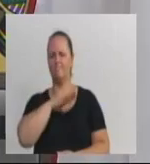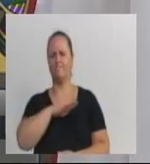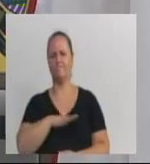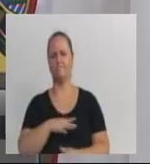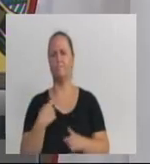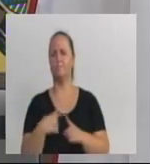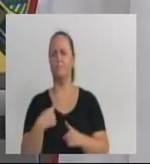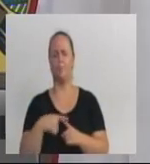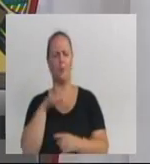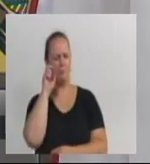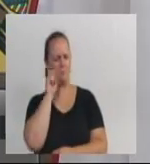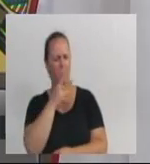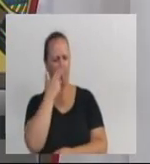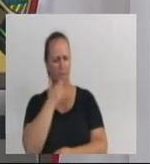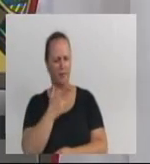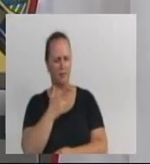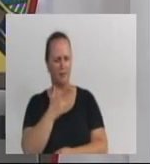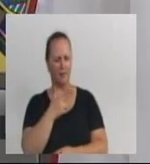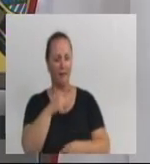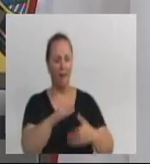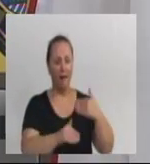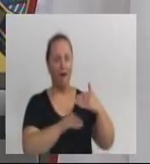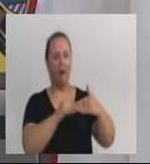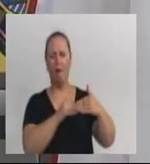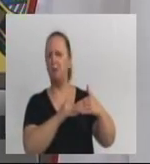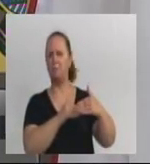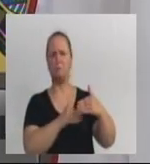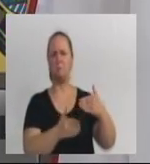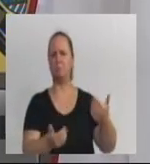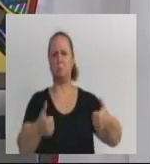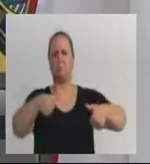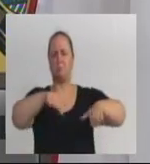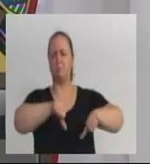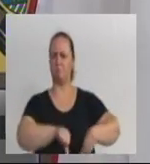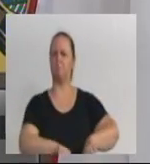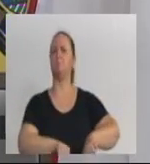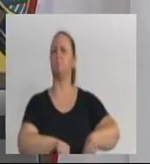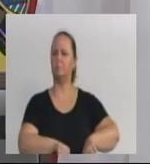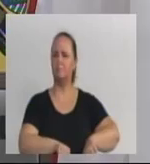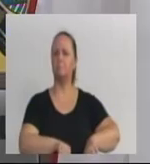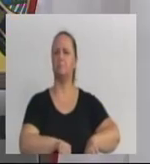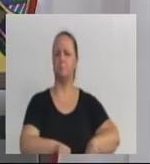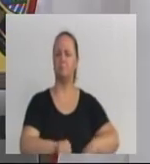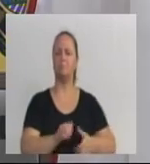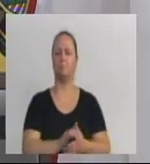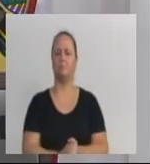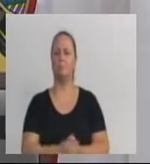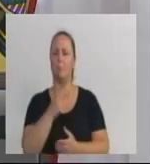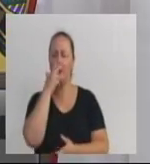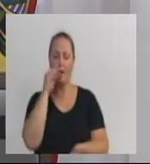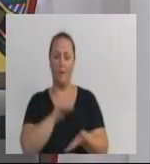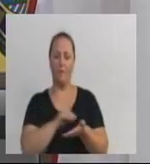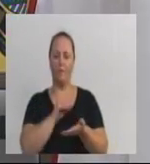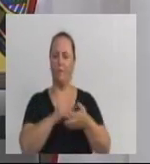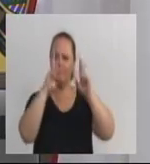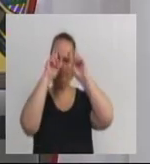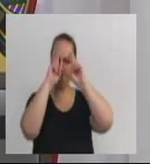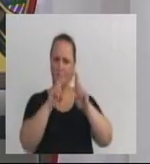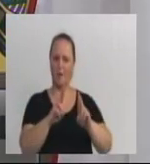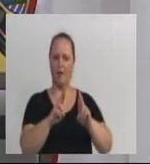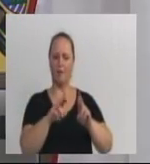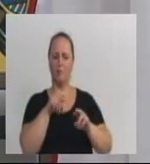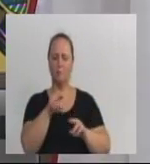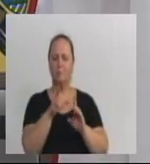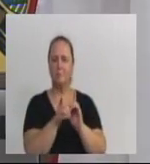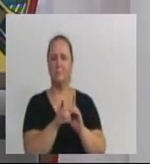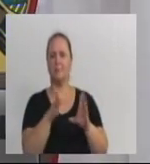retrocesso no arcabouço e na espinha dorsal do processo democrático de qualquer país, que